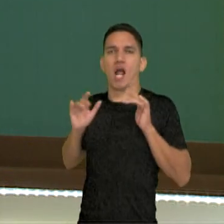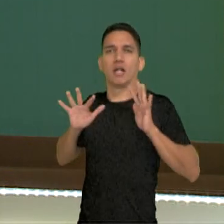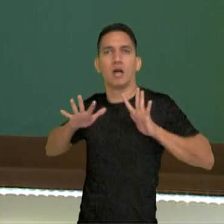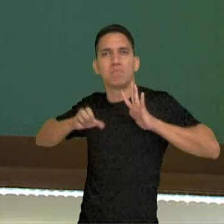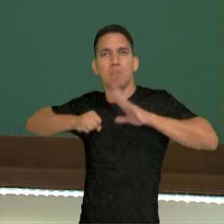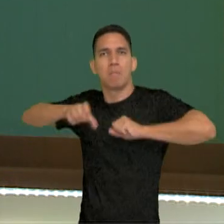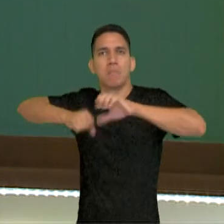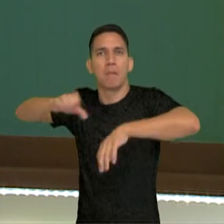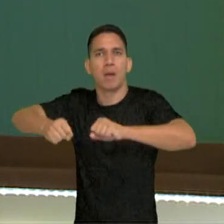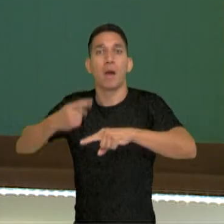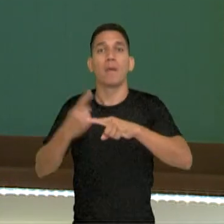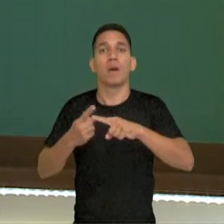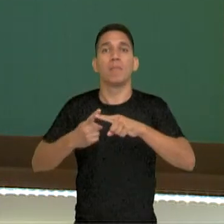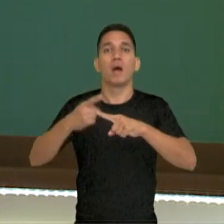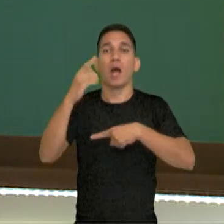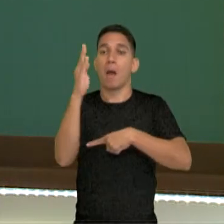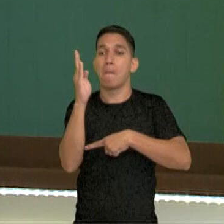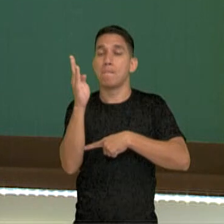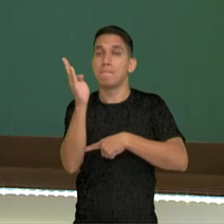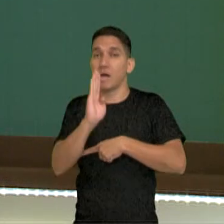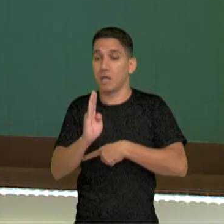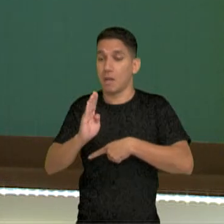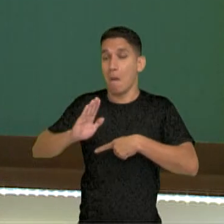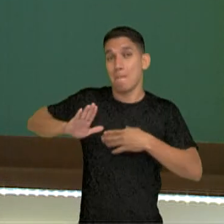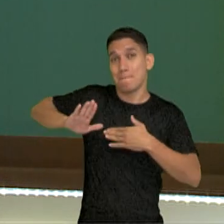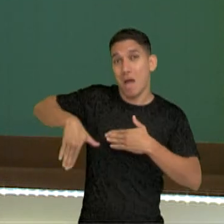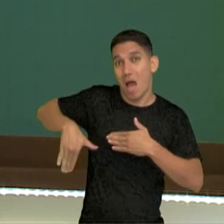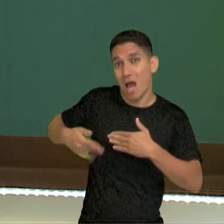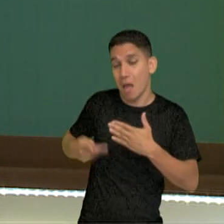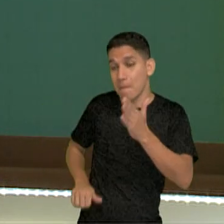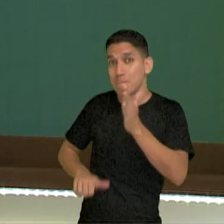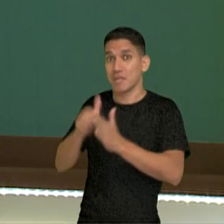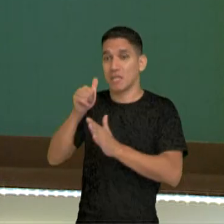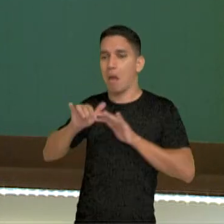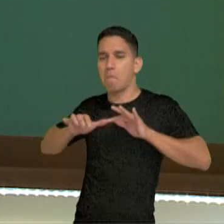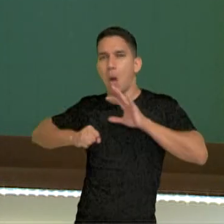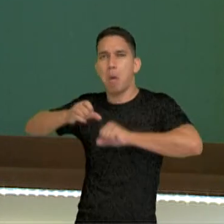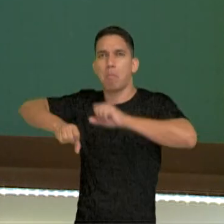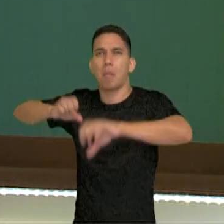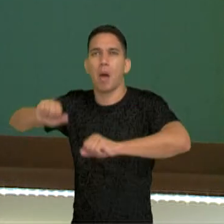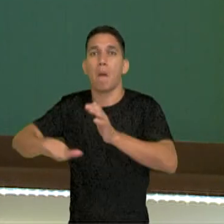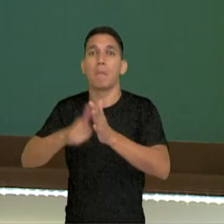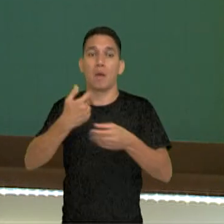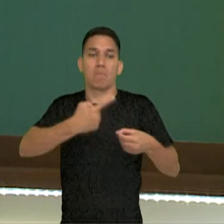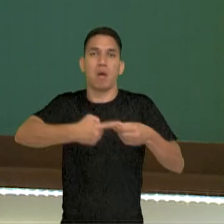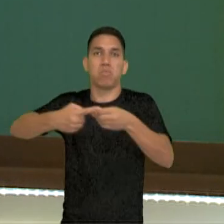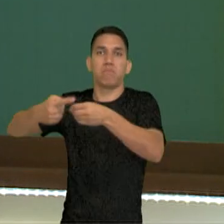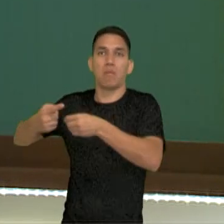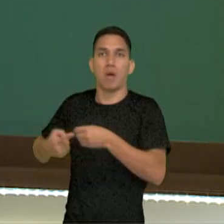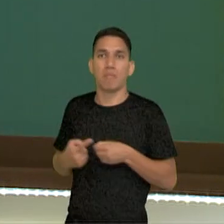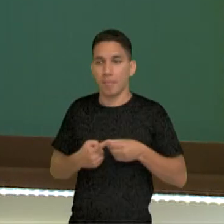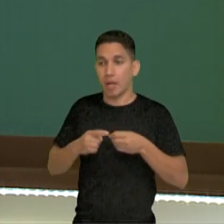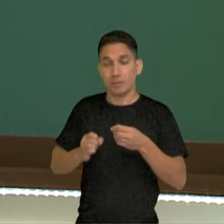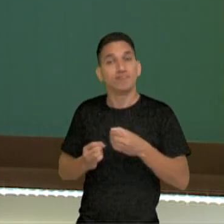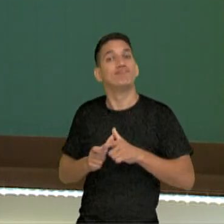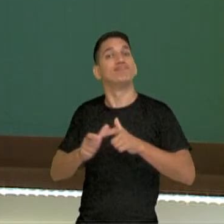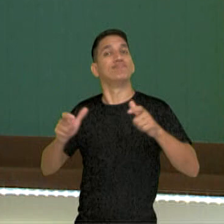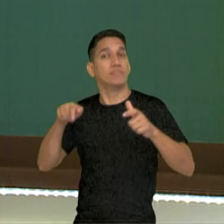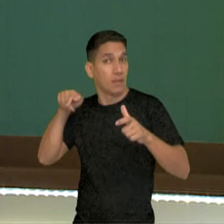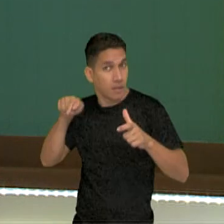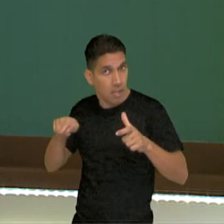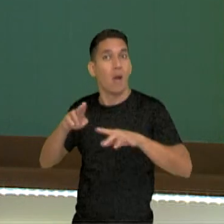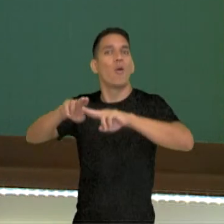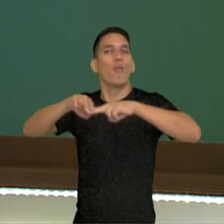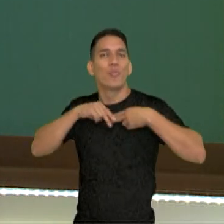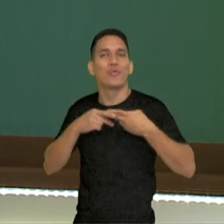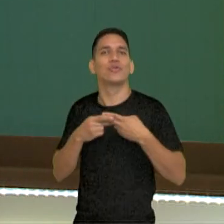que a parte costeira aqui fosse ocupada primeiro, os primeiros núcleos urbanos se desenvolvem aqui, e aí a concentração